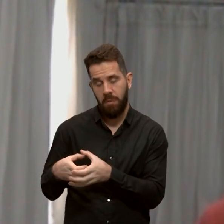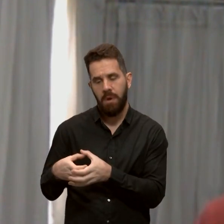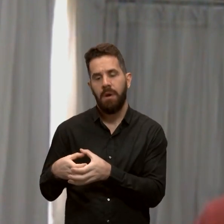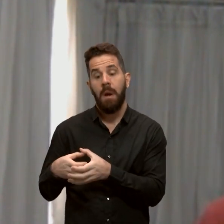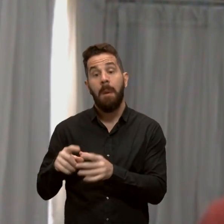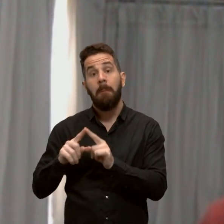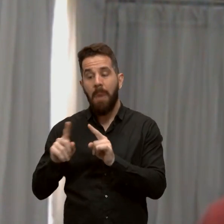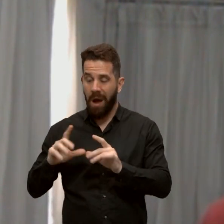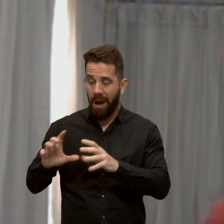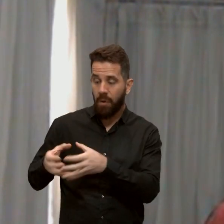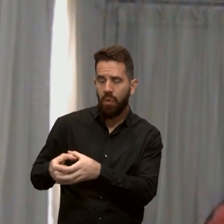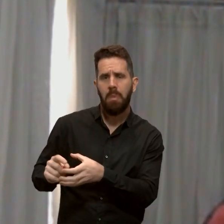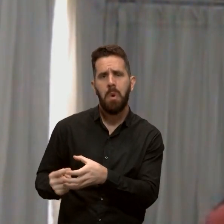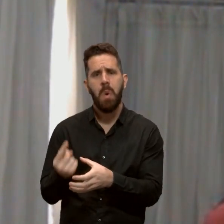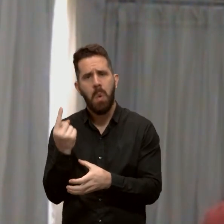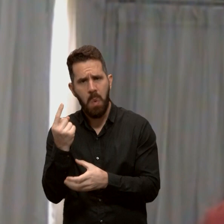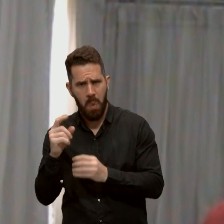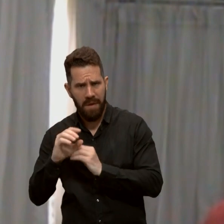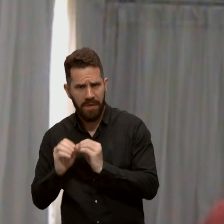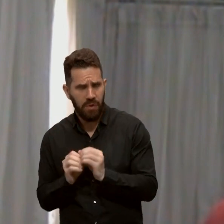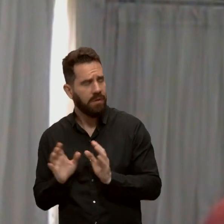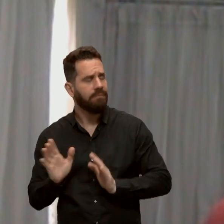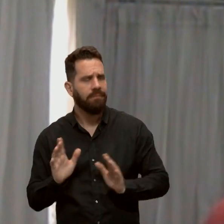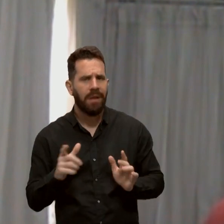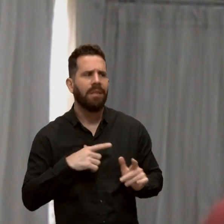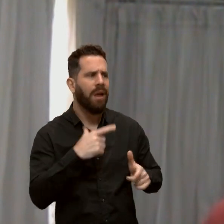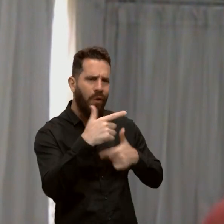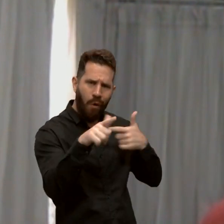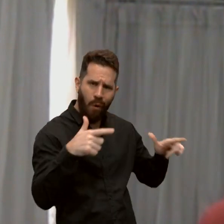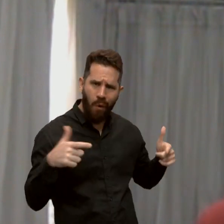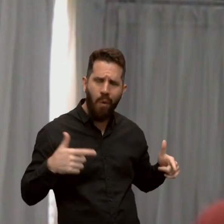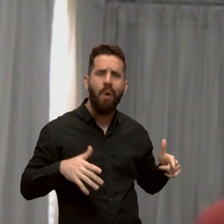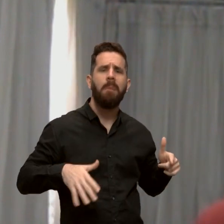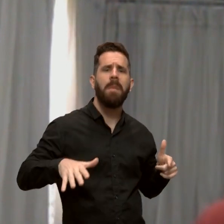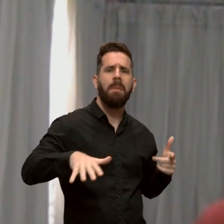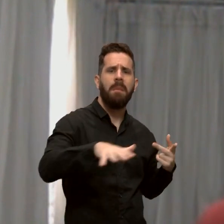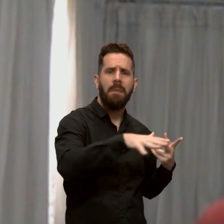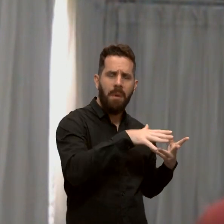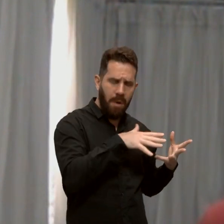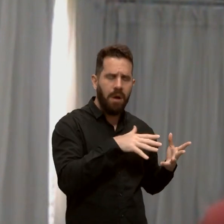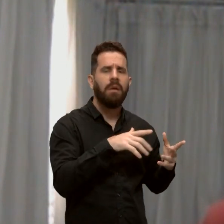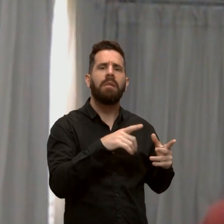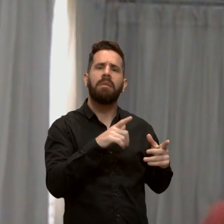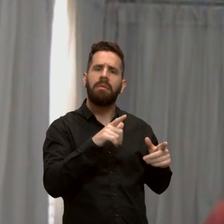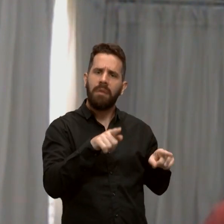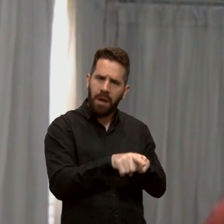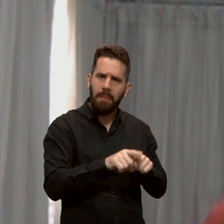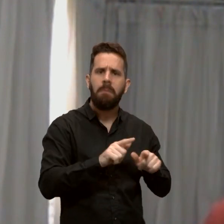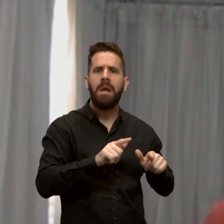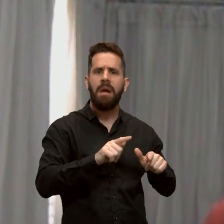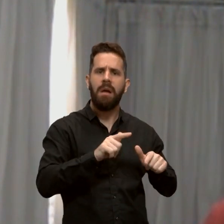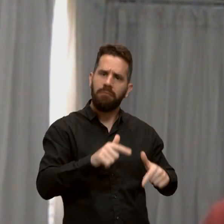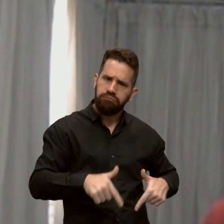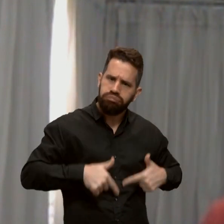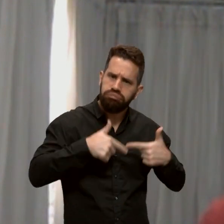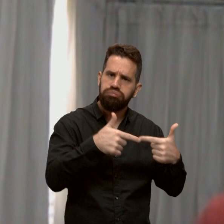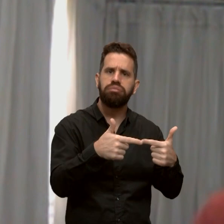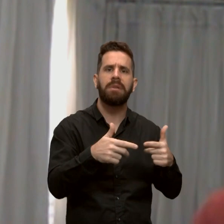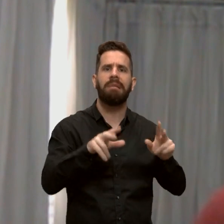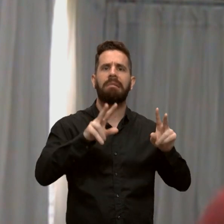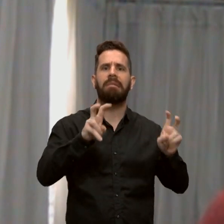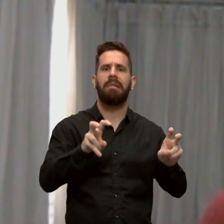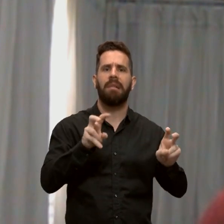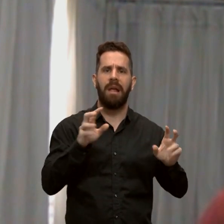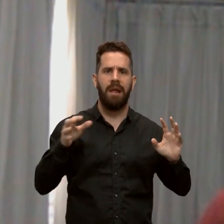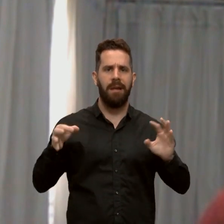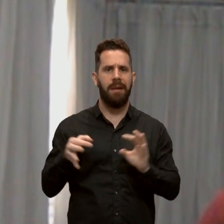coletivos, grupos de estudo e tudo que trabalham nessa perspectiva. Então,